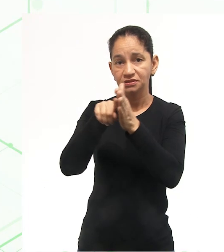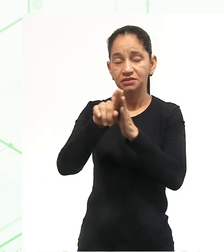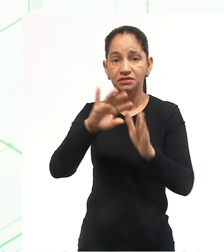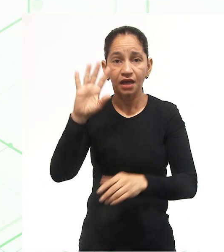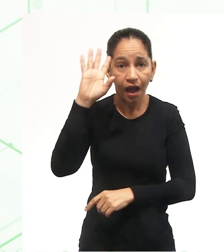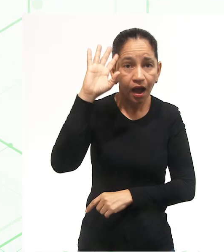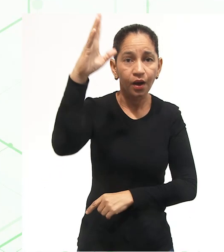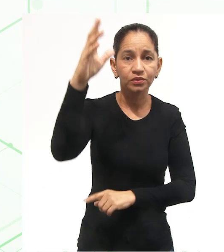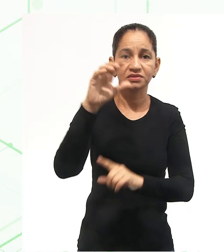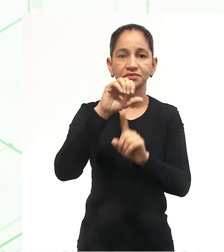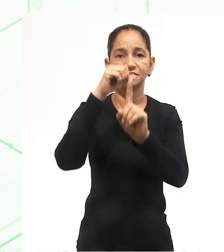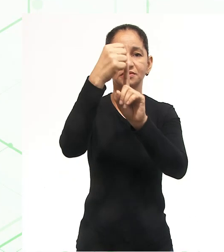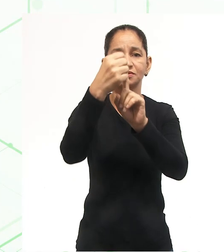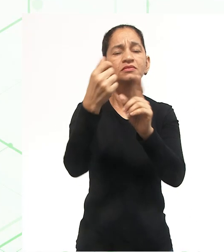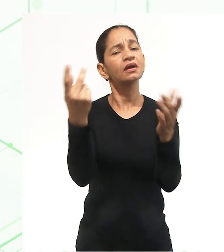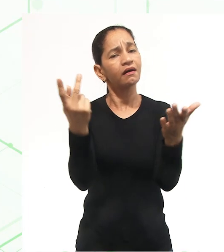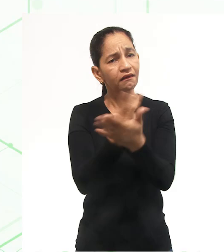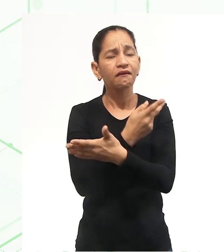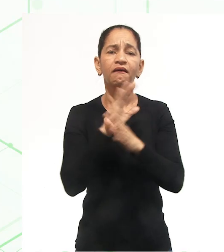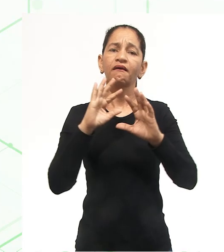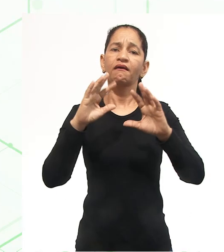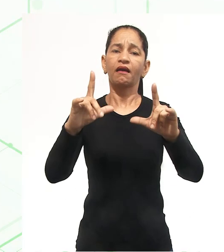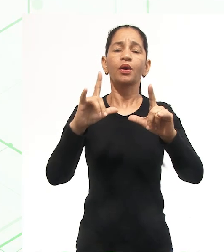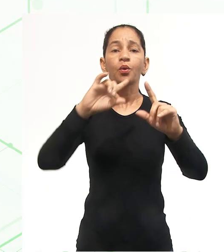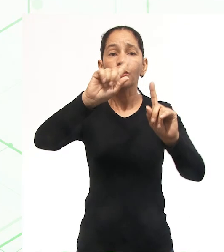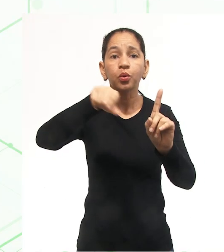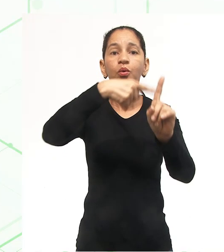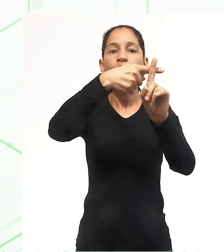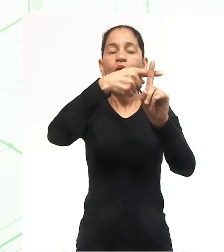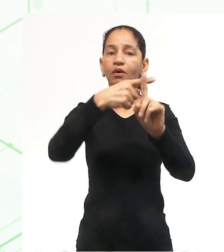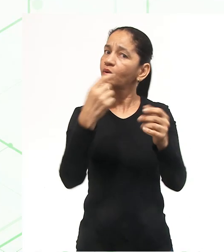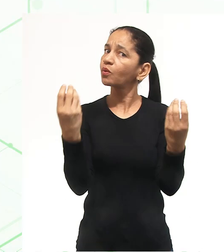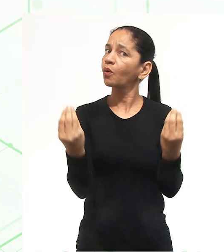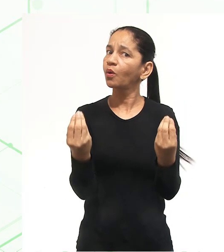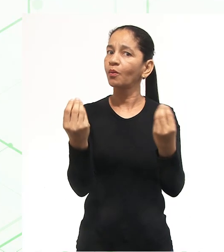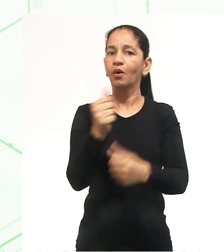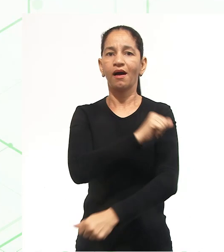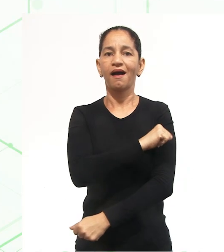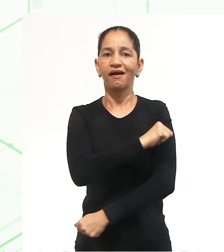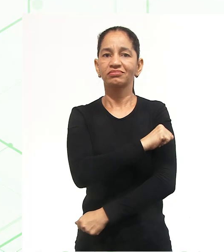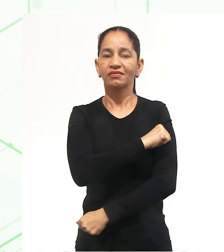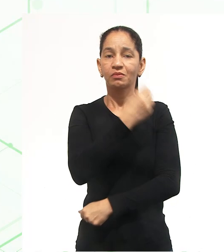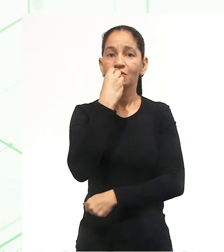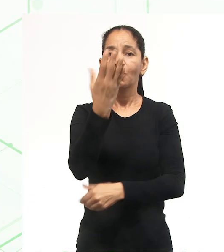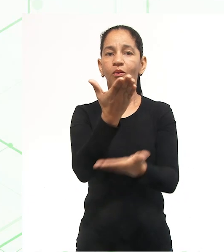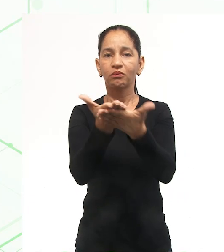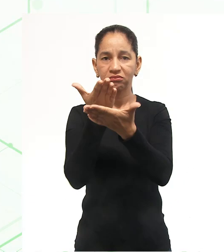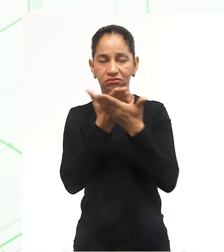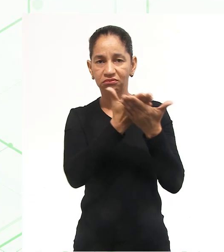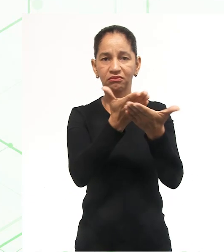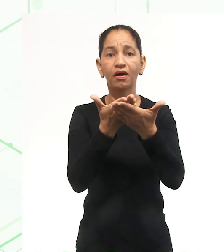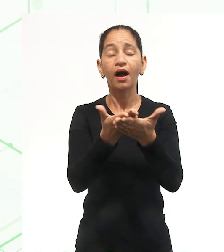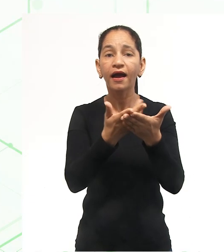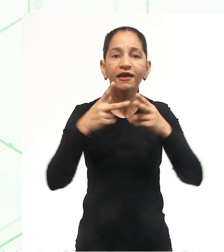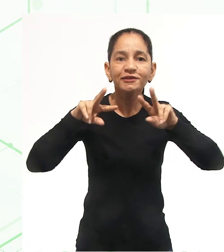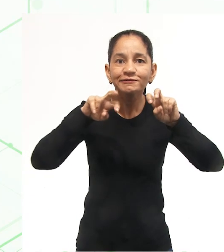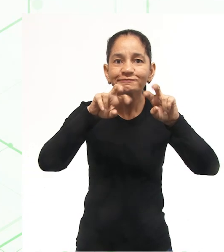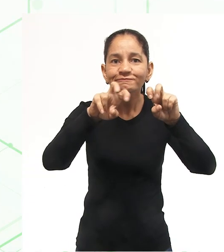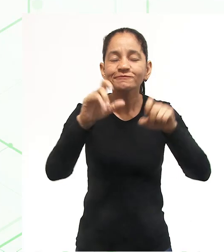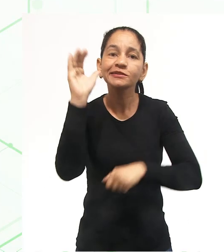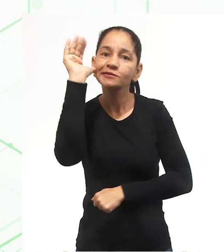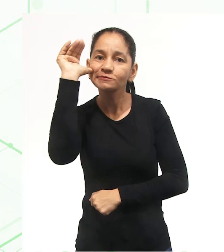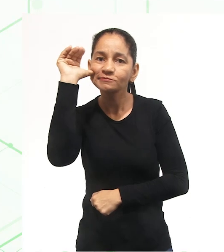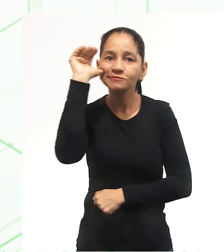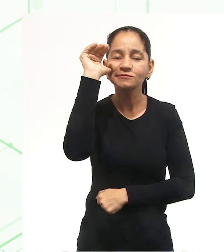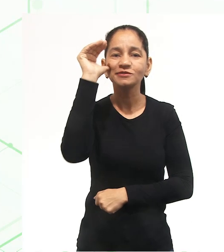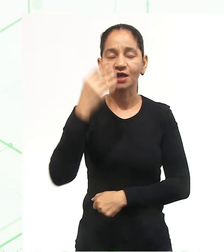ação social. Com elas, o que favorece para aquele aluno que está ali estudando? Ele começa a investigar